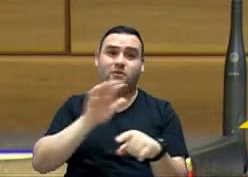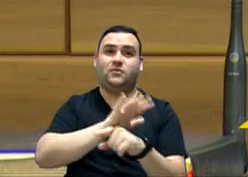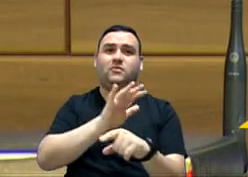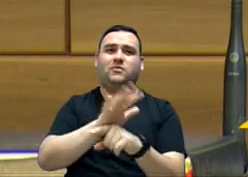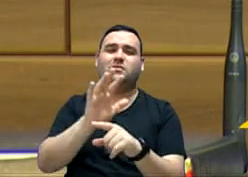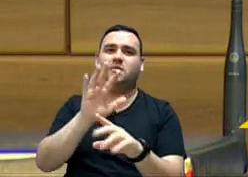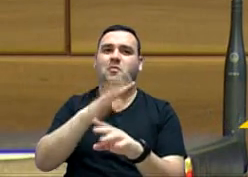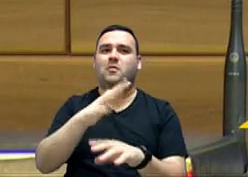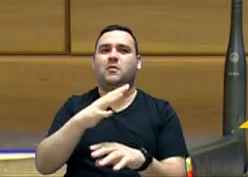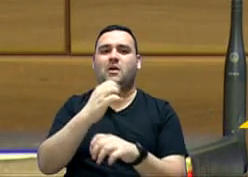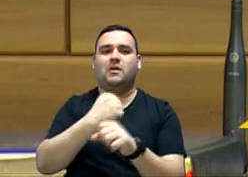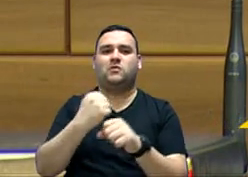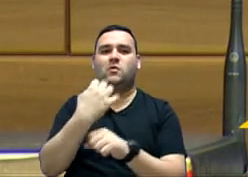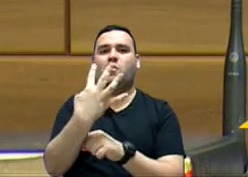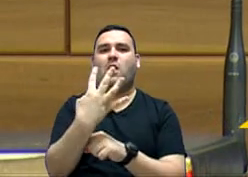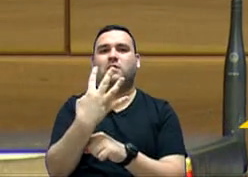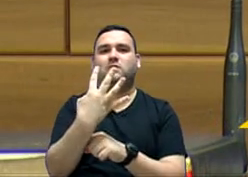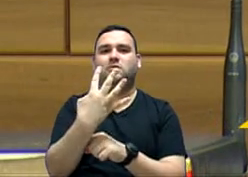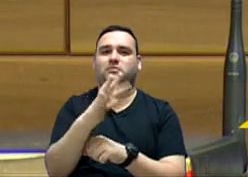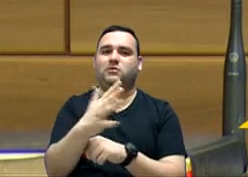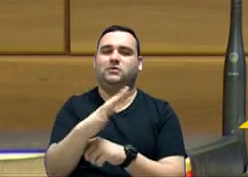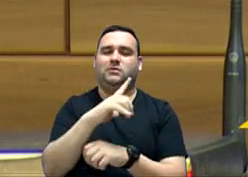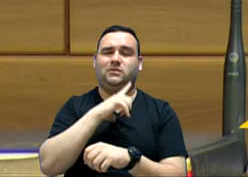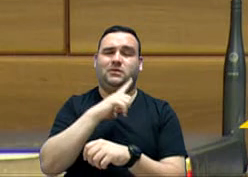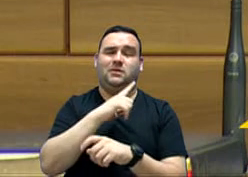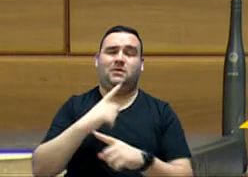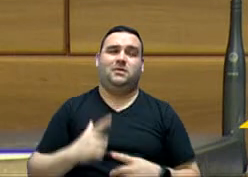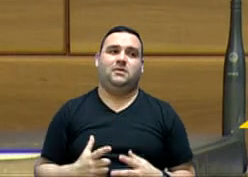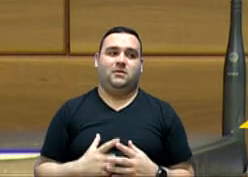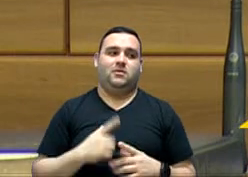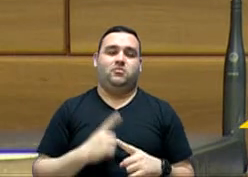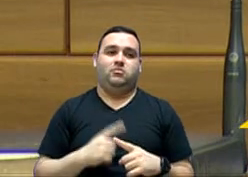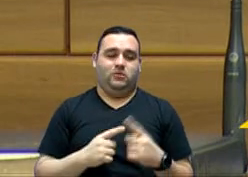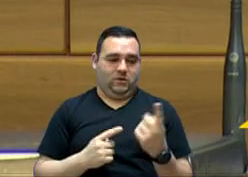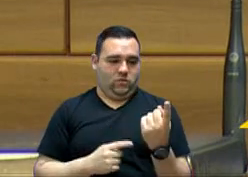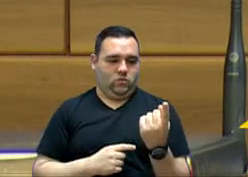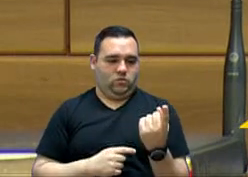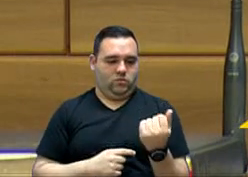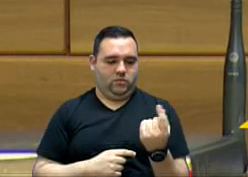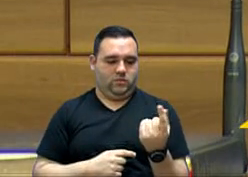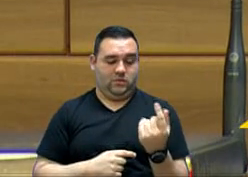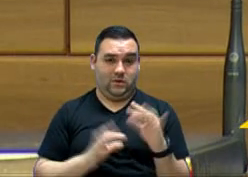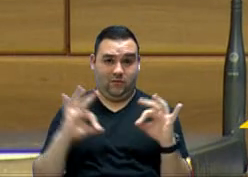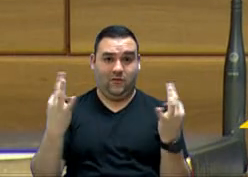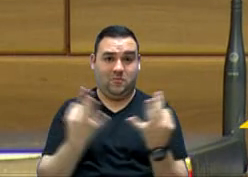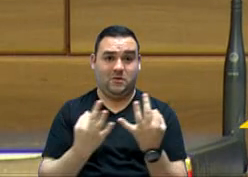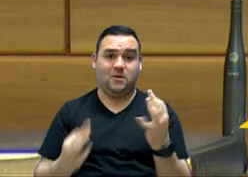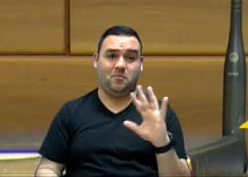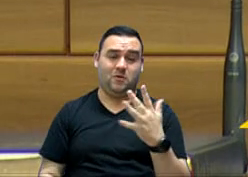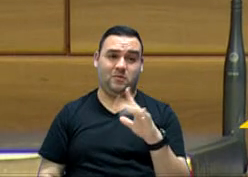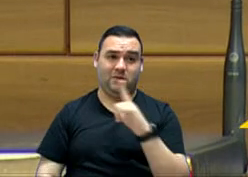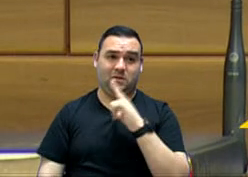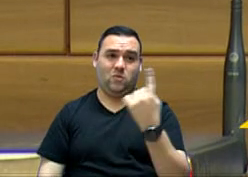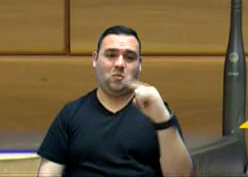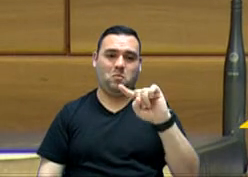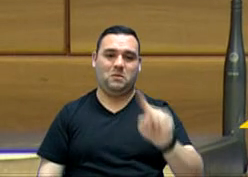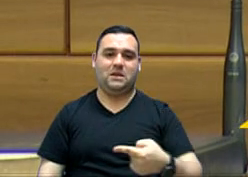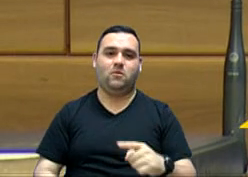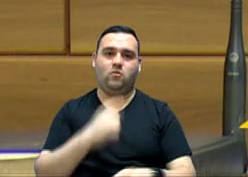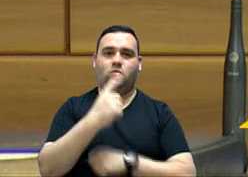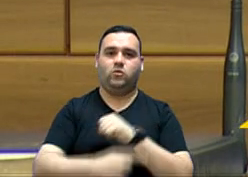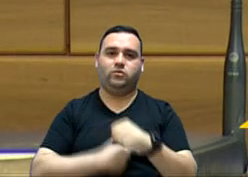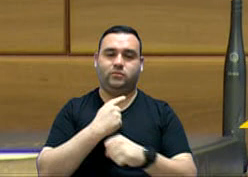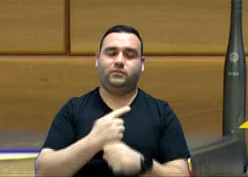atender 4 anos aproximadamente, já que o valor para as famílias é de aproximadamente 1 milhão por